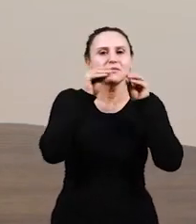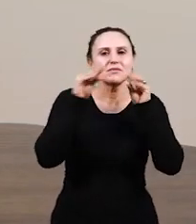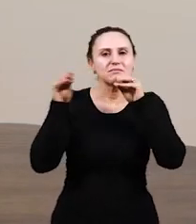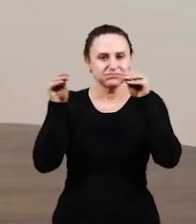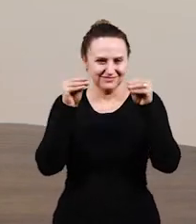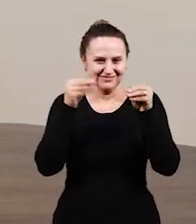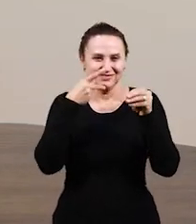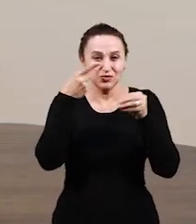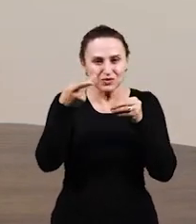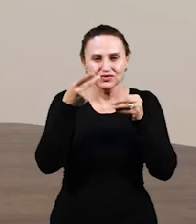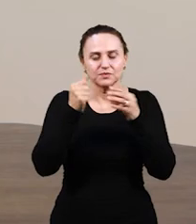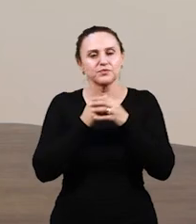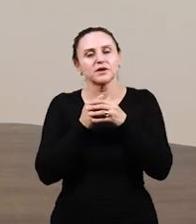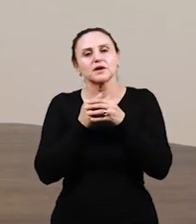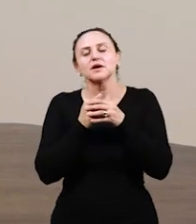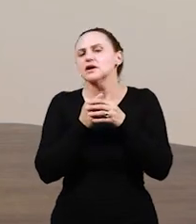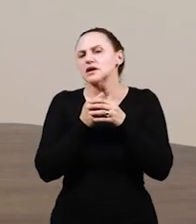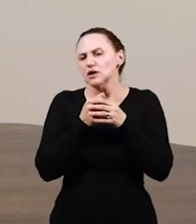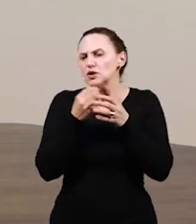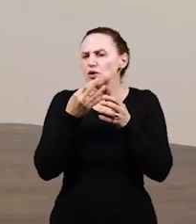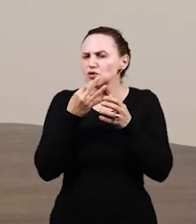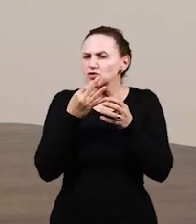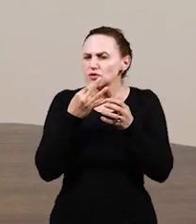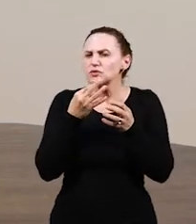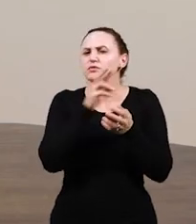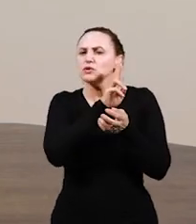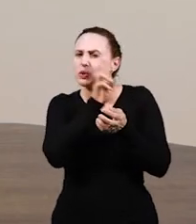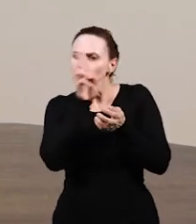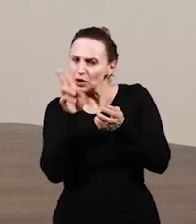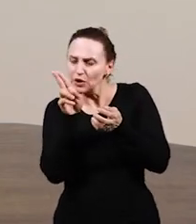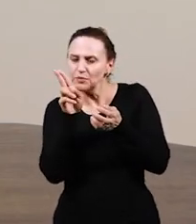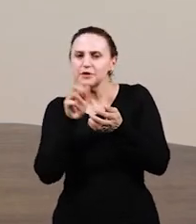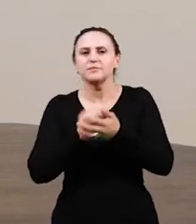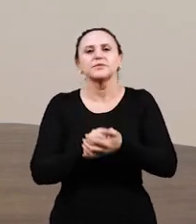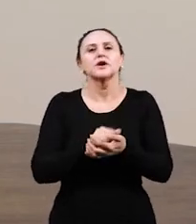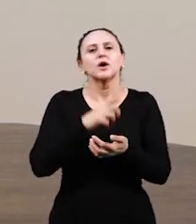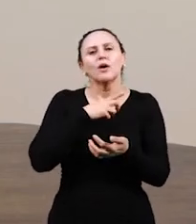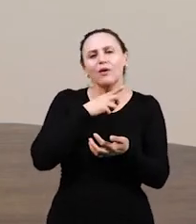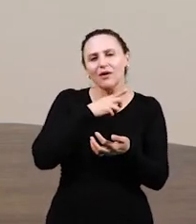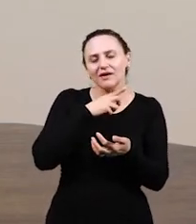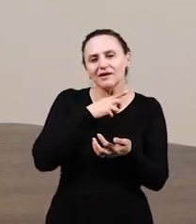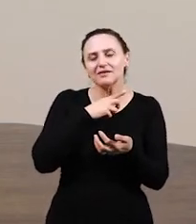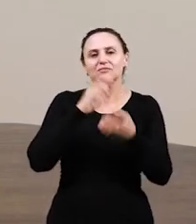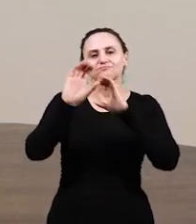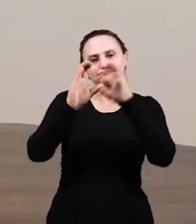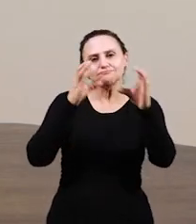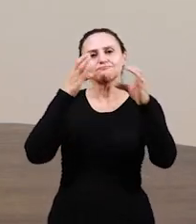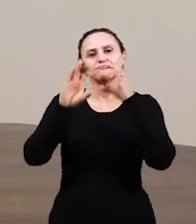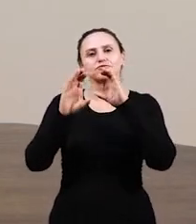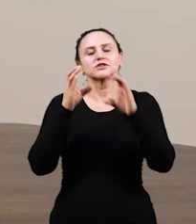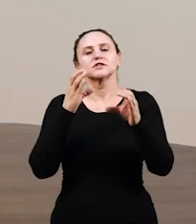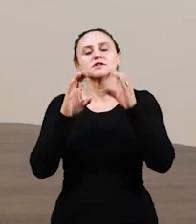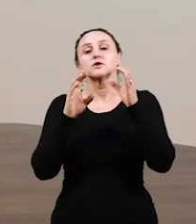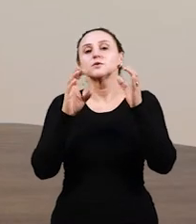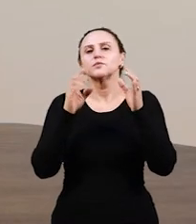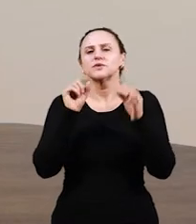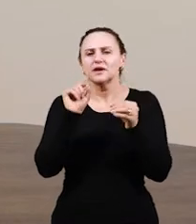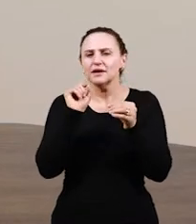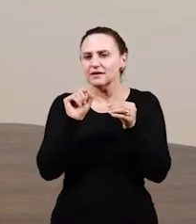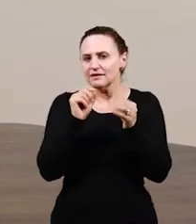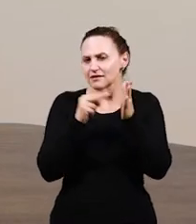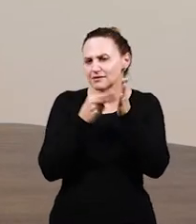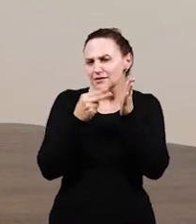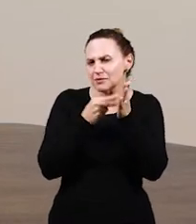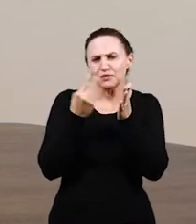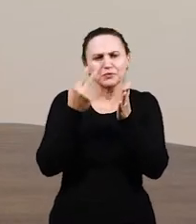não conheçam pelo nome mas creio que todos conhecem aí aqueles que me elementar da comunicação segundo o